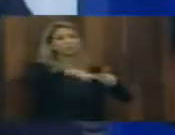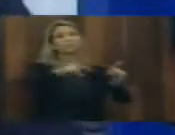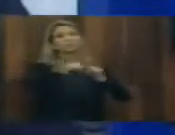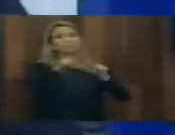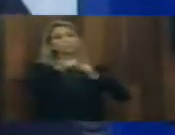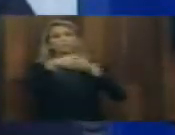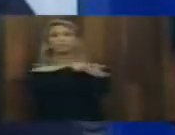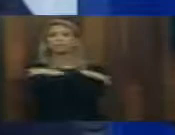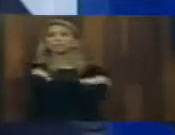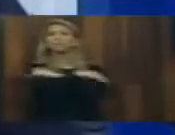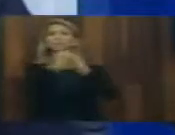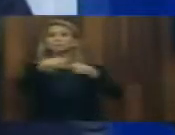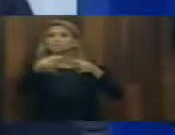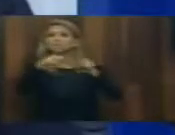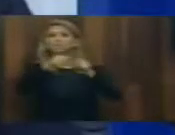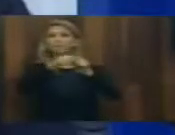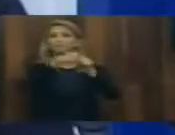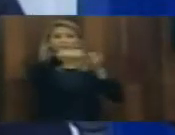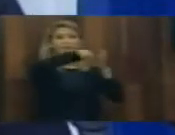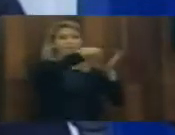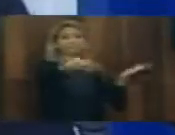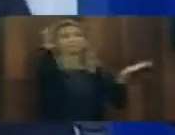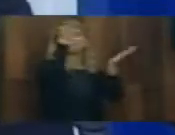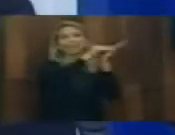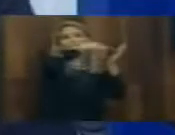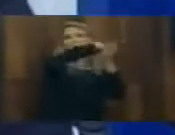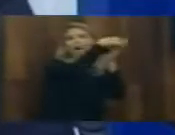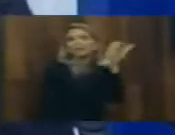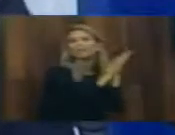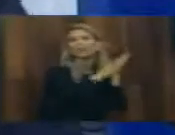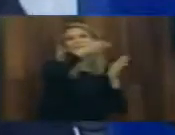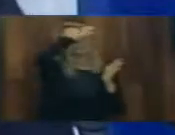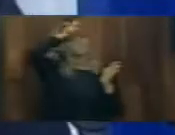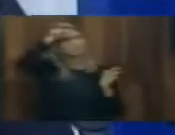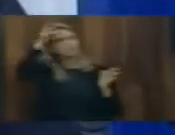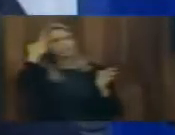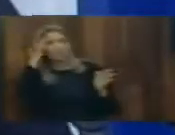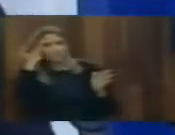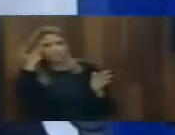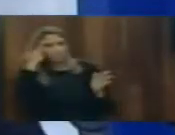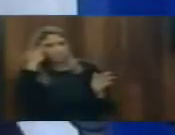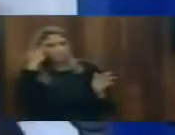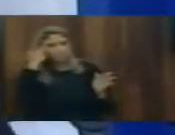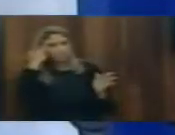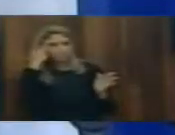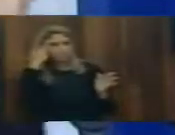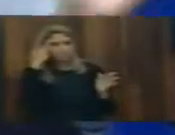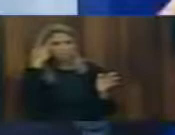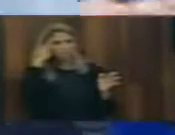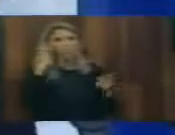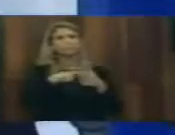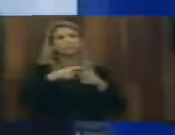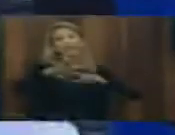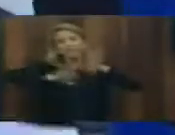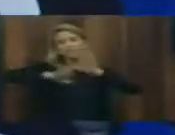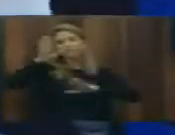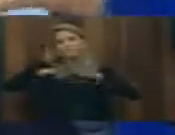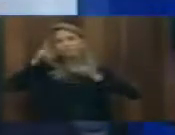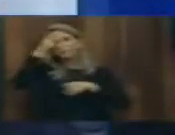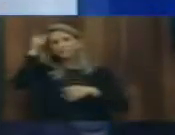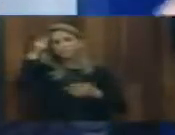no calendário municipal. Acho que agora deu para esclarecer. Às vezes as pessoas leem e